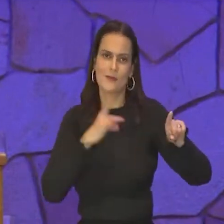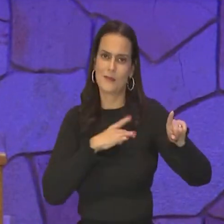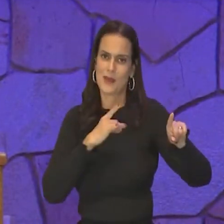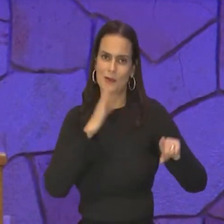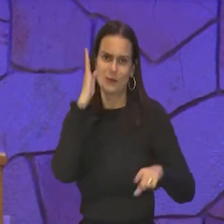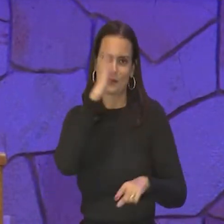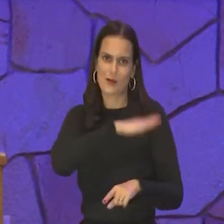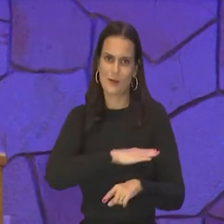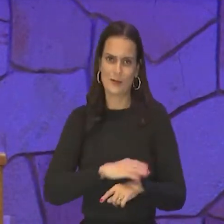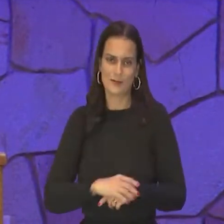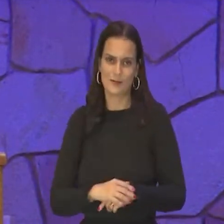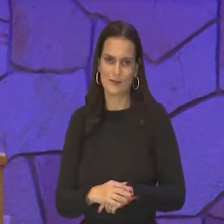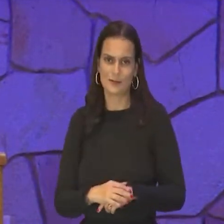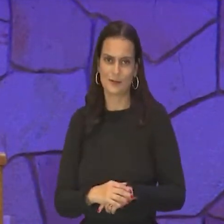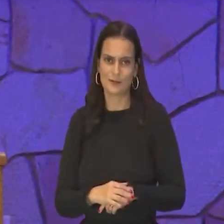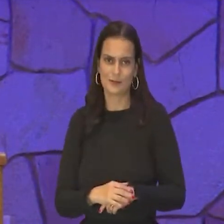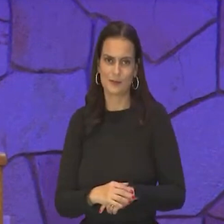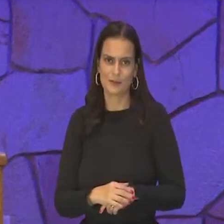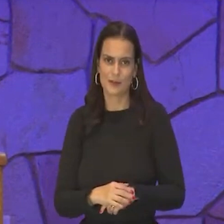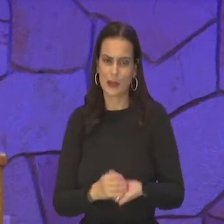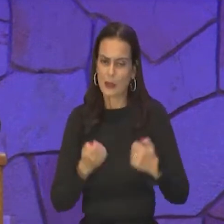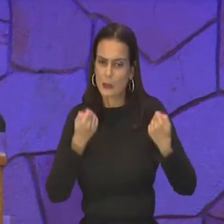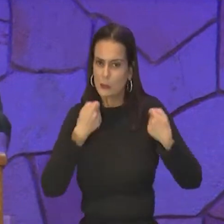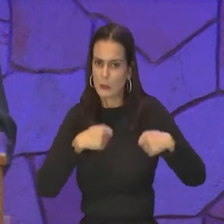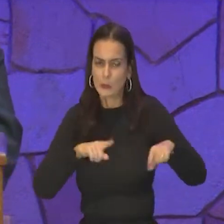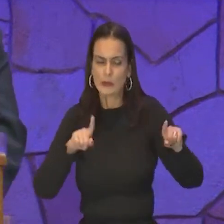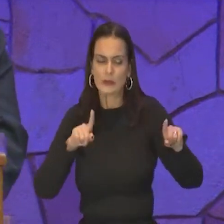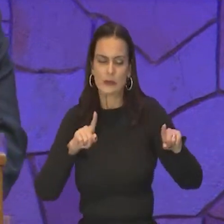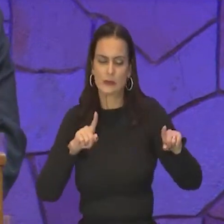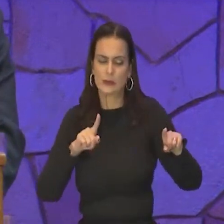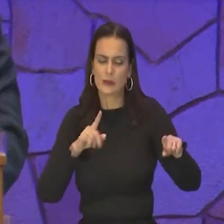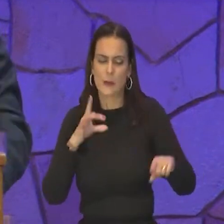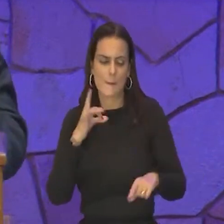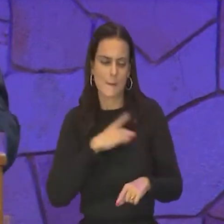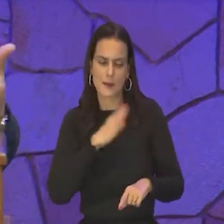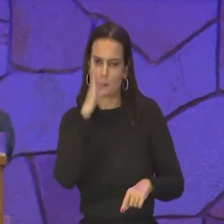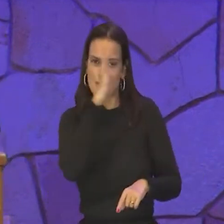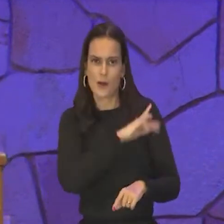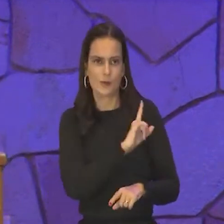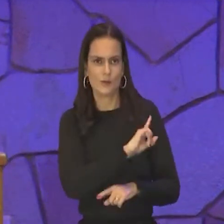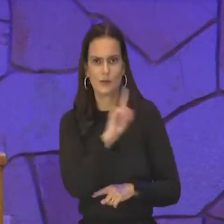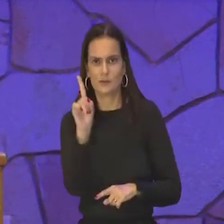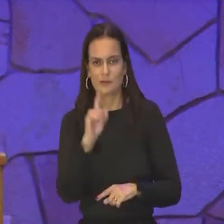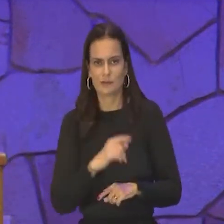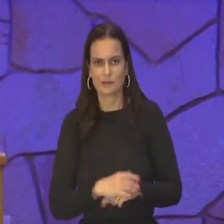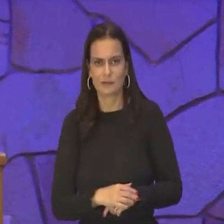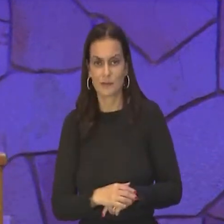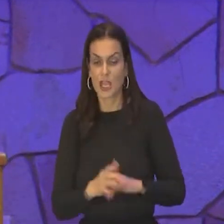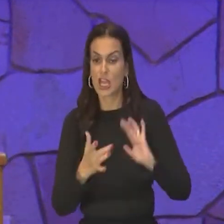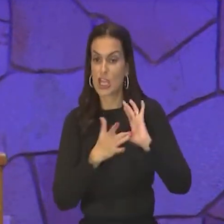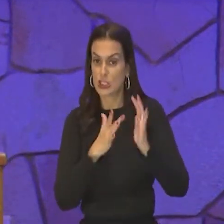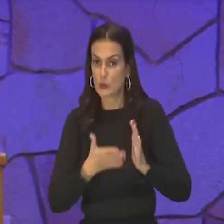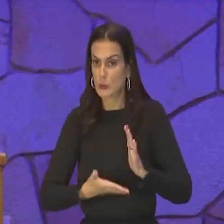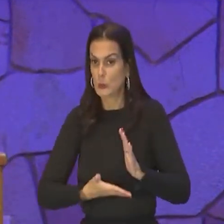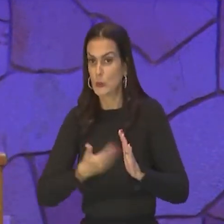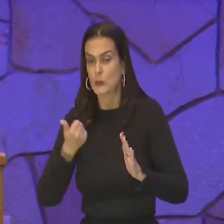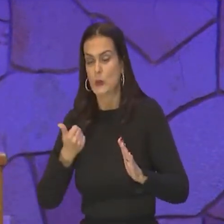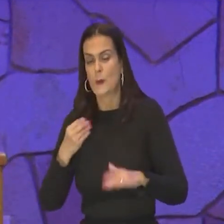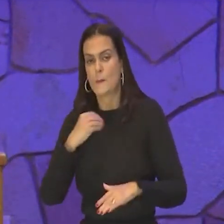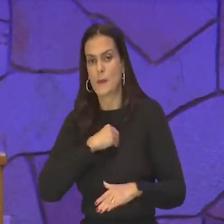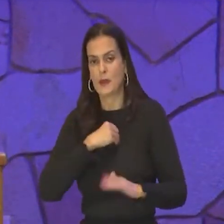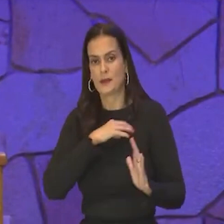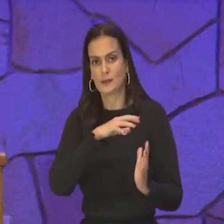mal. Nós não precisamos temer o mal. Então Jesus Cristo é aquele que tira o pecado do